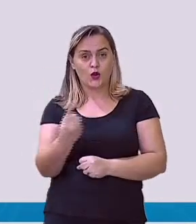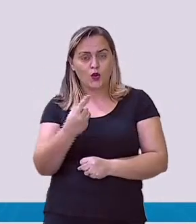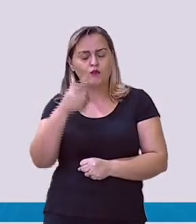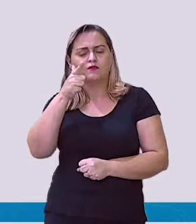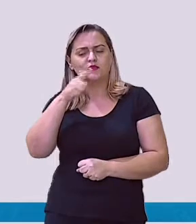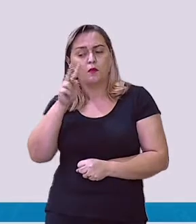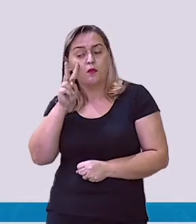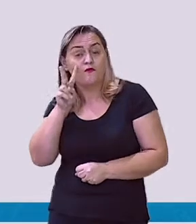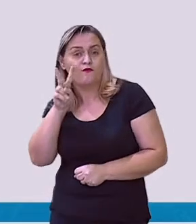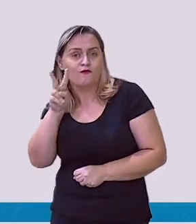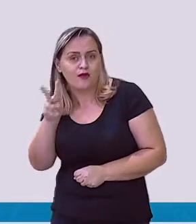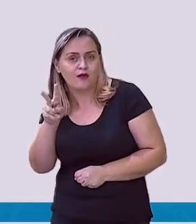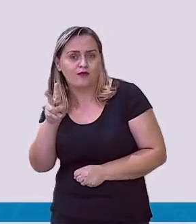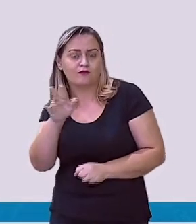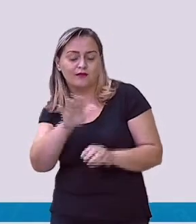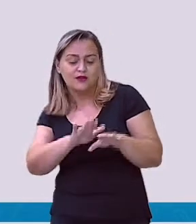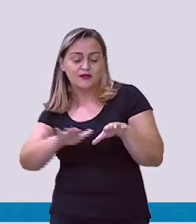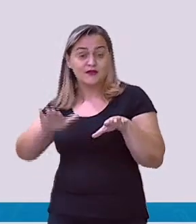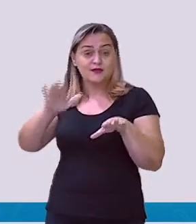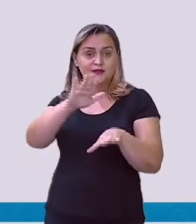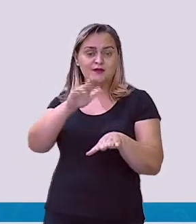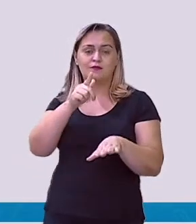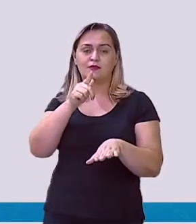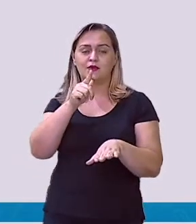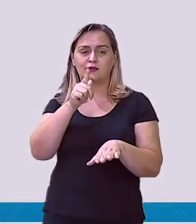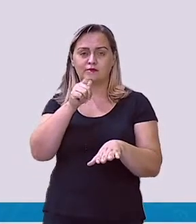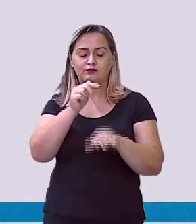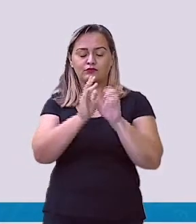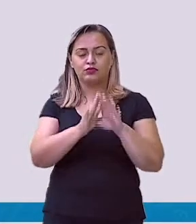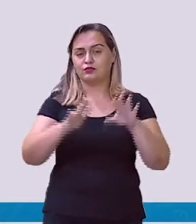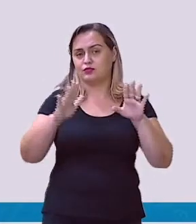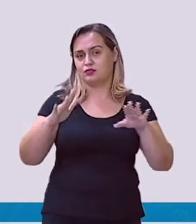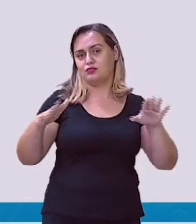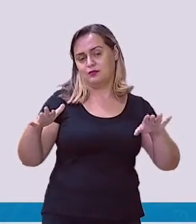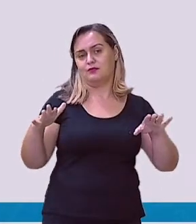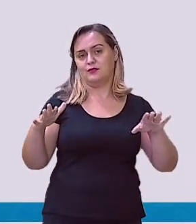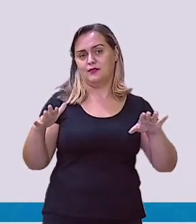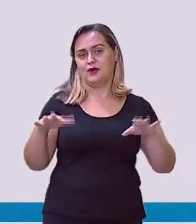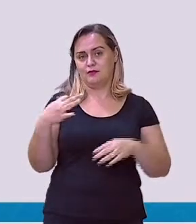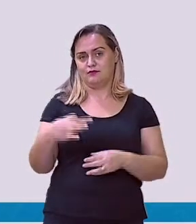visíveis, né? Porque nós sabemos que tem o assoalho ali do oceano.